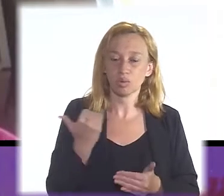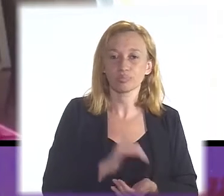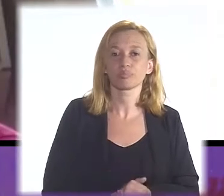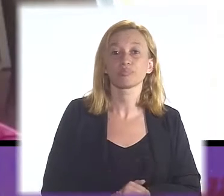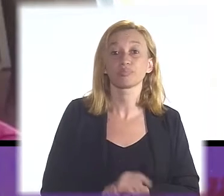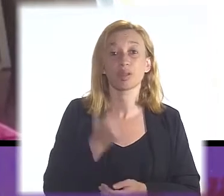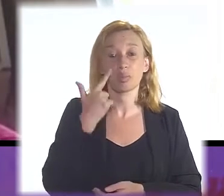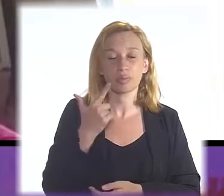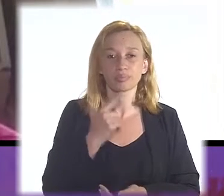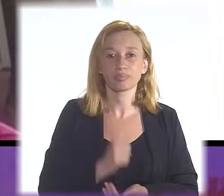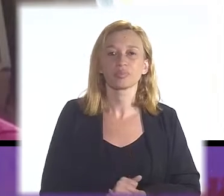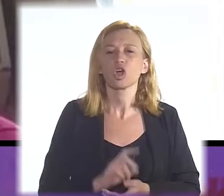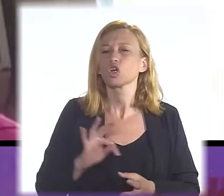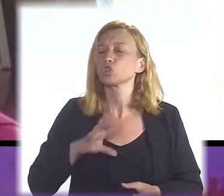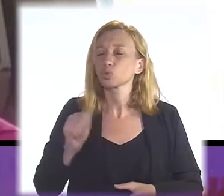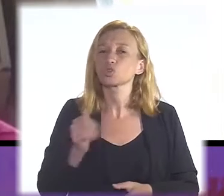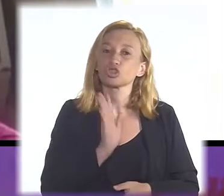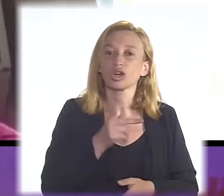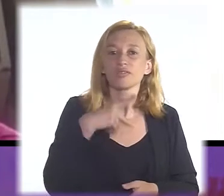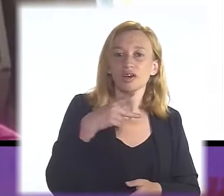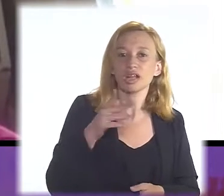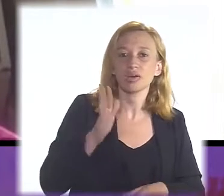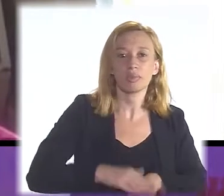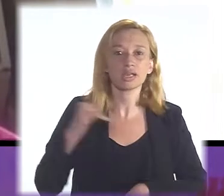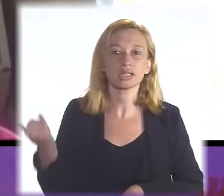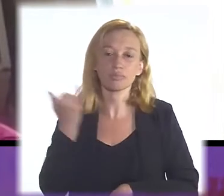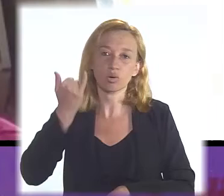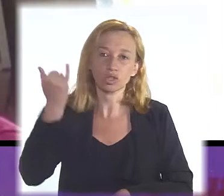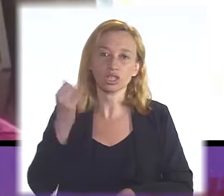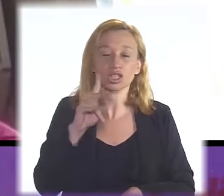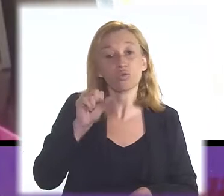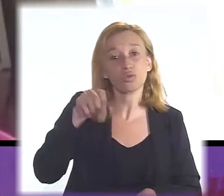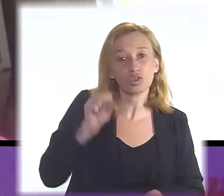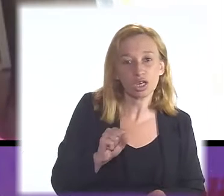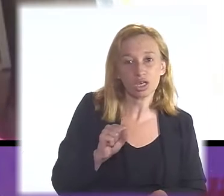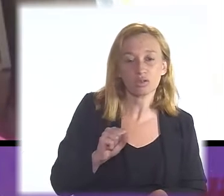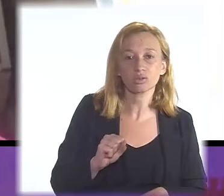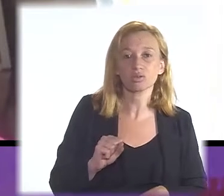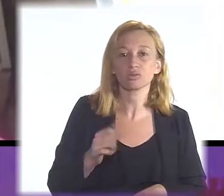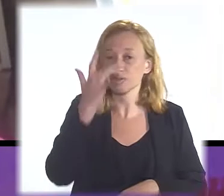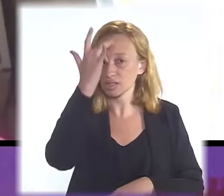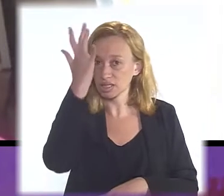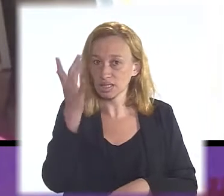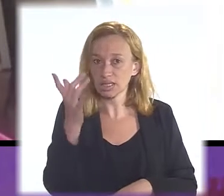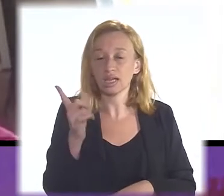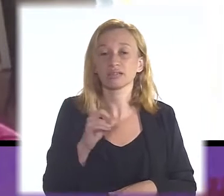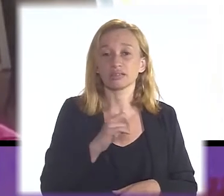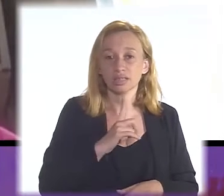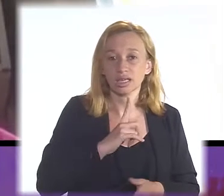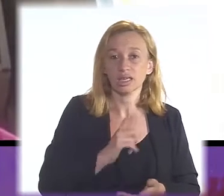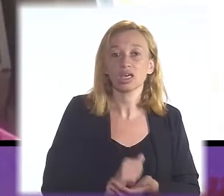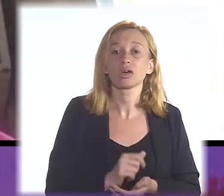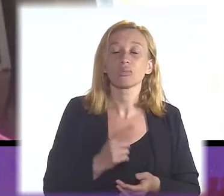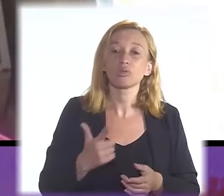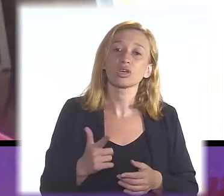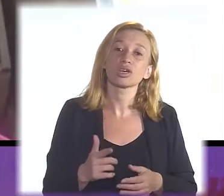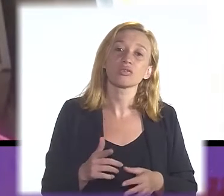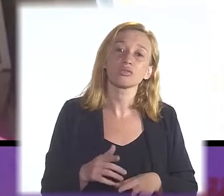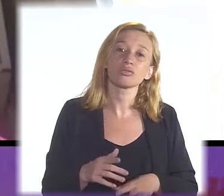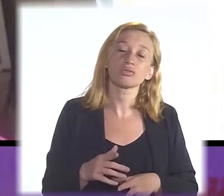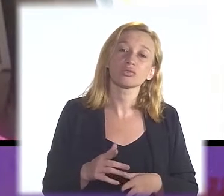óbito. Então, veja bem, de tudo que eu falei, o mais importante é um vírus que passa com muita facilidade. Daí porque